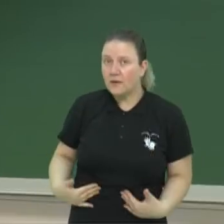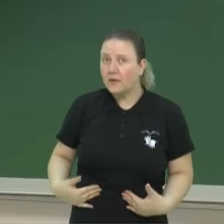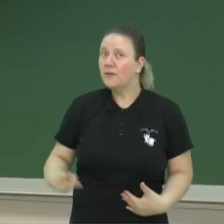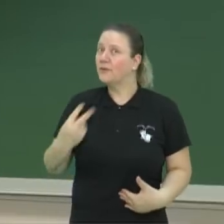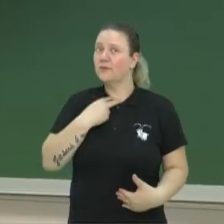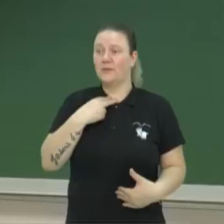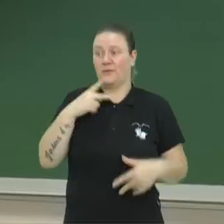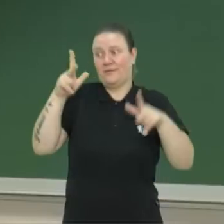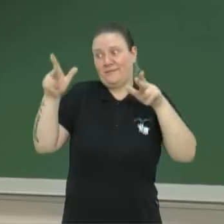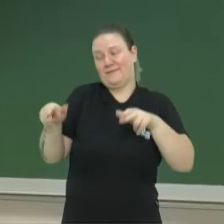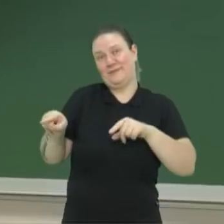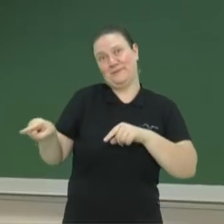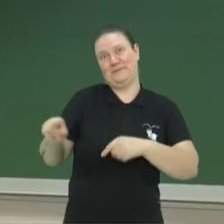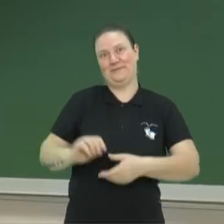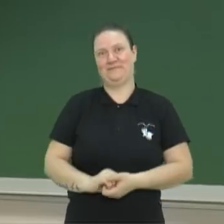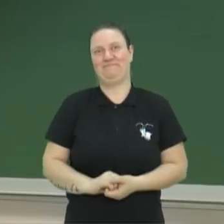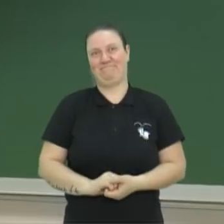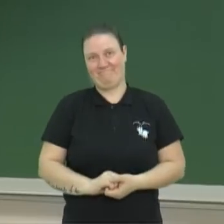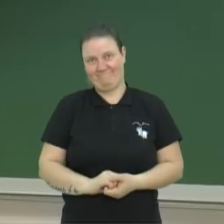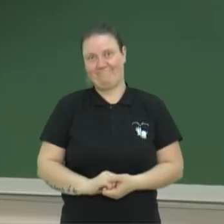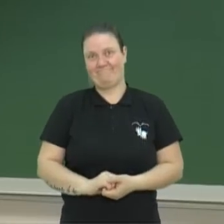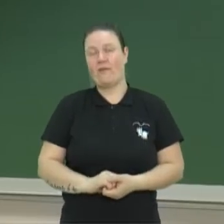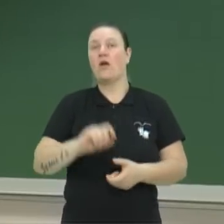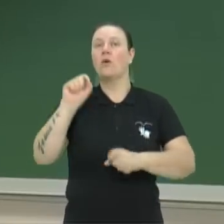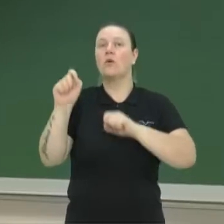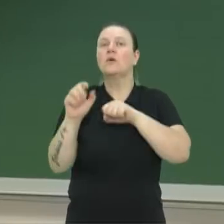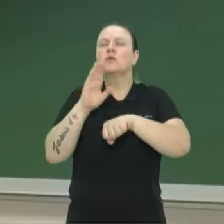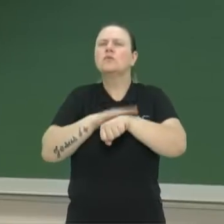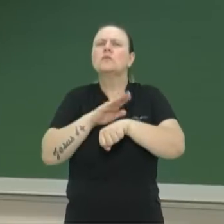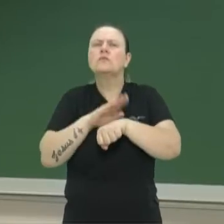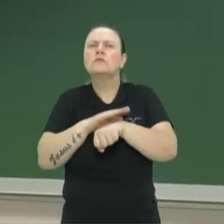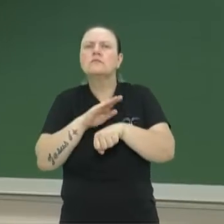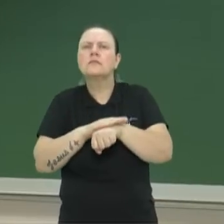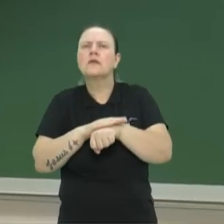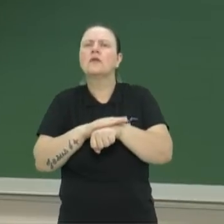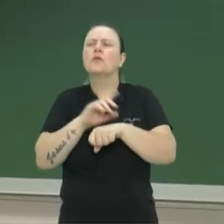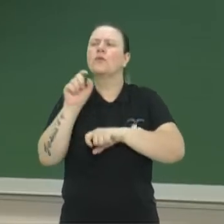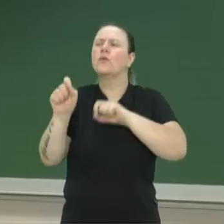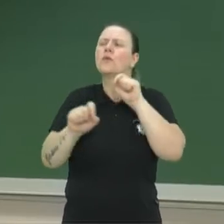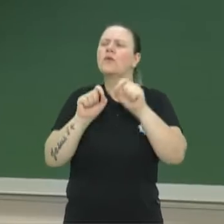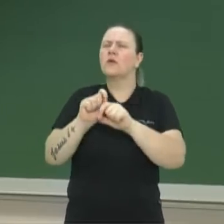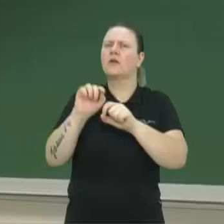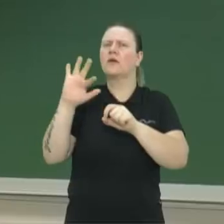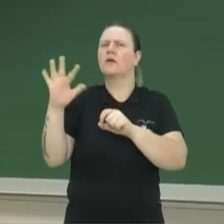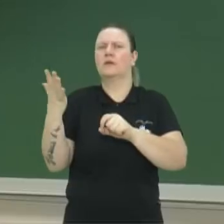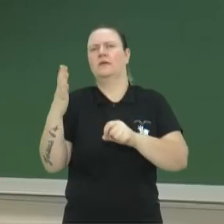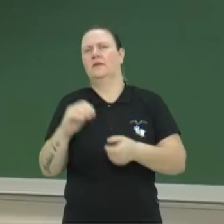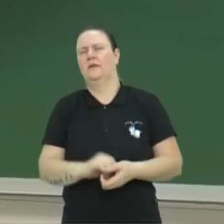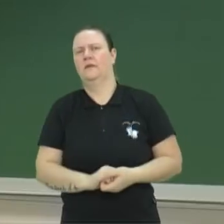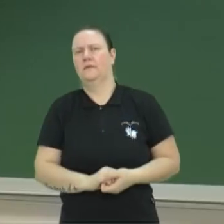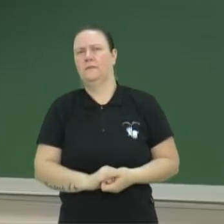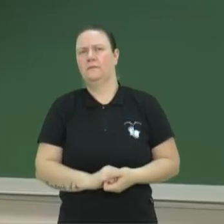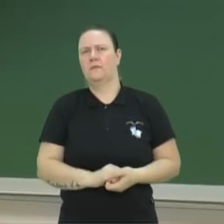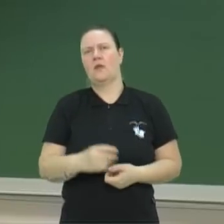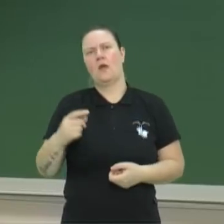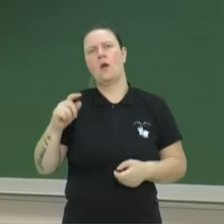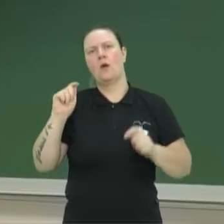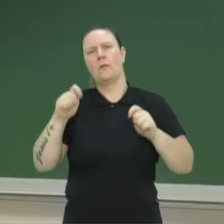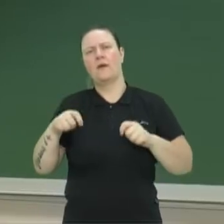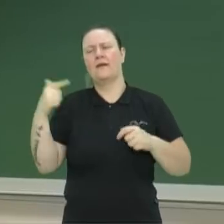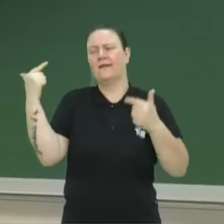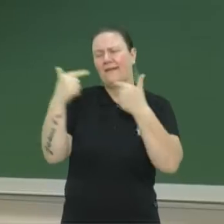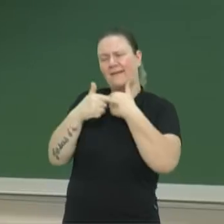os personagens do caos. Aqui, esse momento, né, essa situação relatada, foi uma situação para gerar